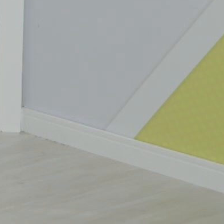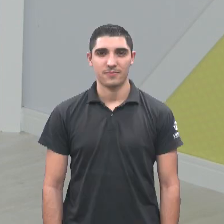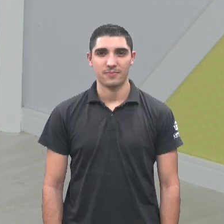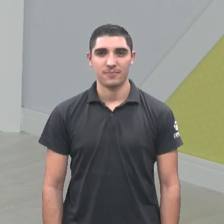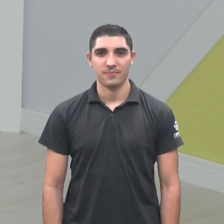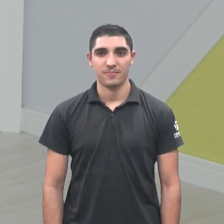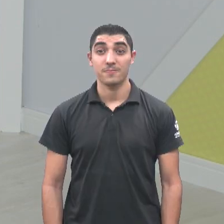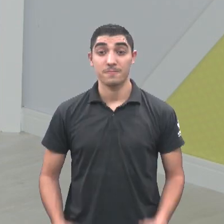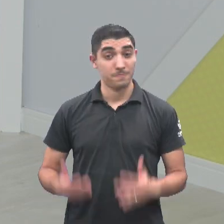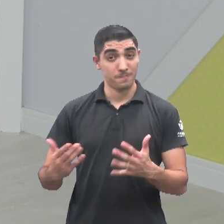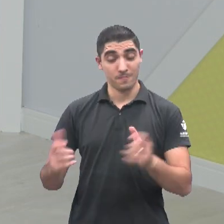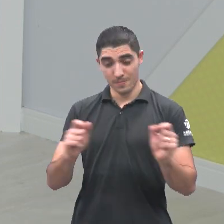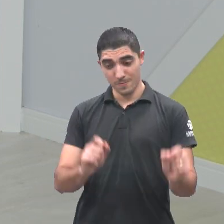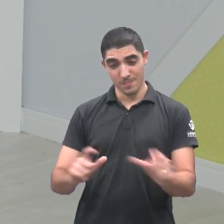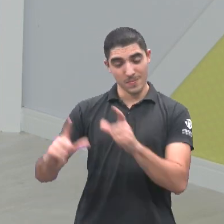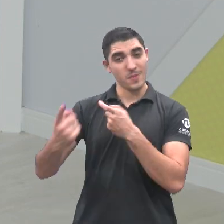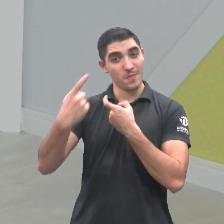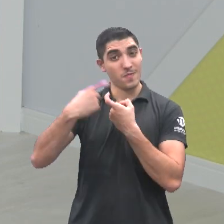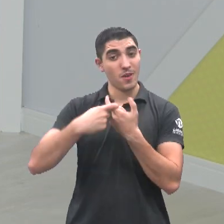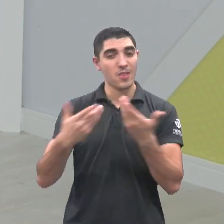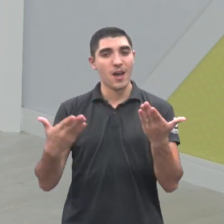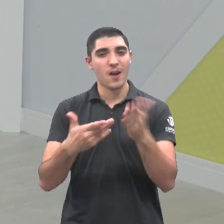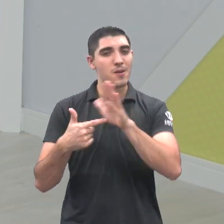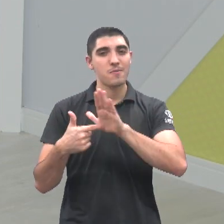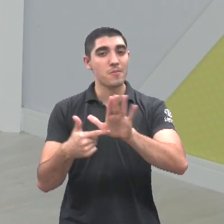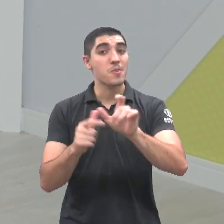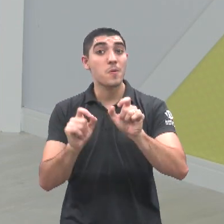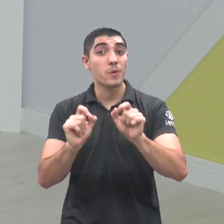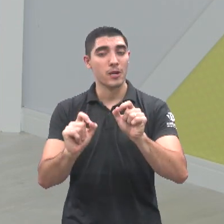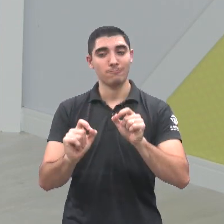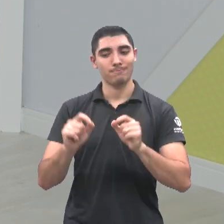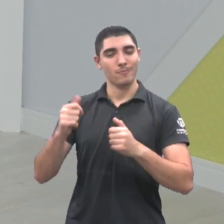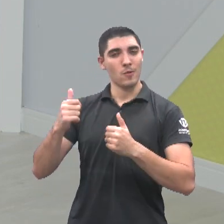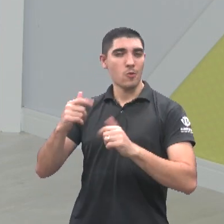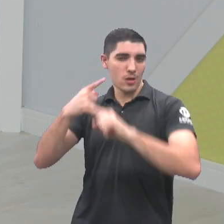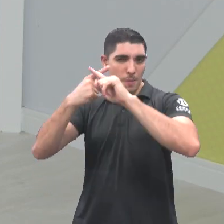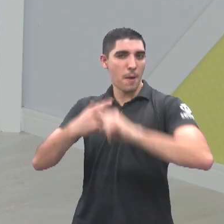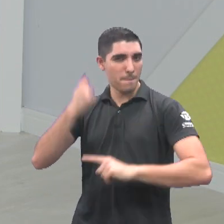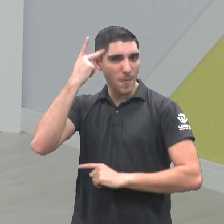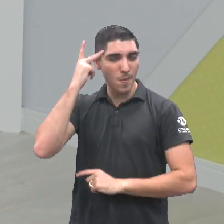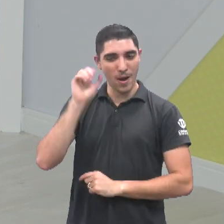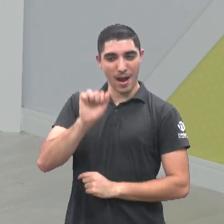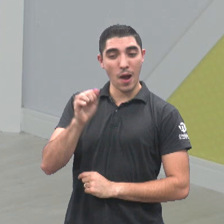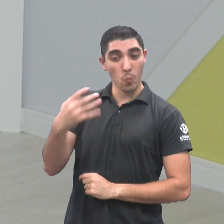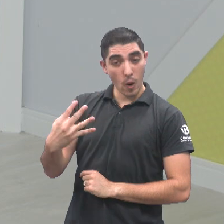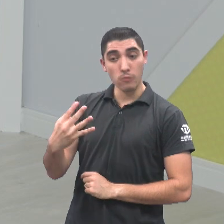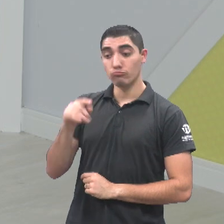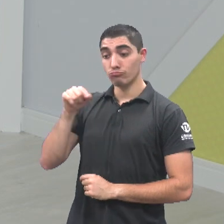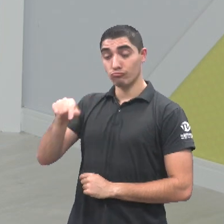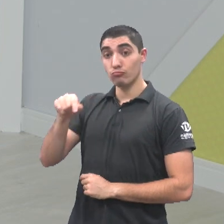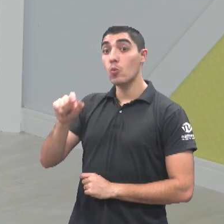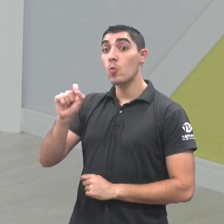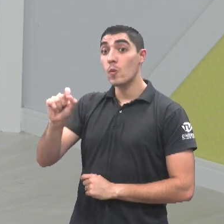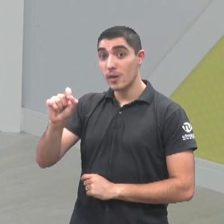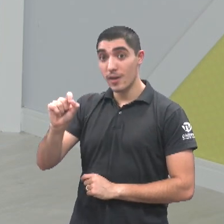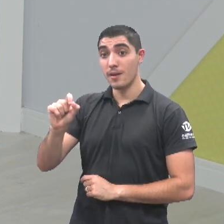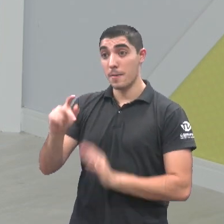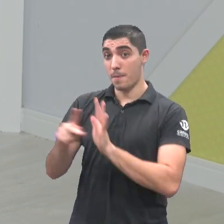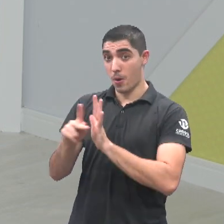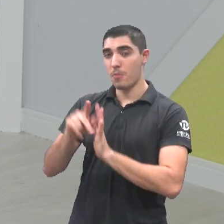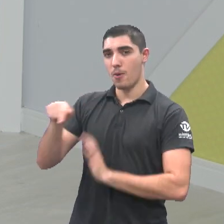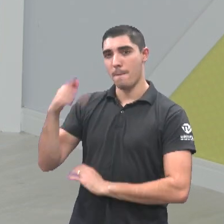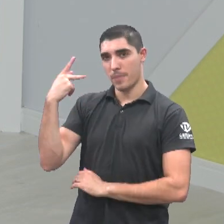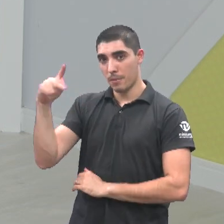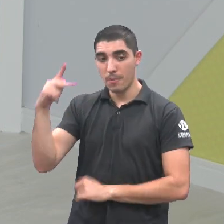Muito bem, estamos de volta aqui no Hora do Esporte, no encontro do líder paulista contra o até então vice-líder joseense. Prevaleceu